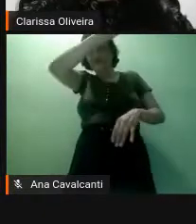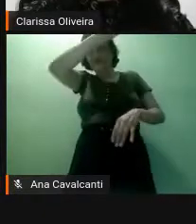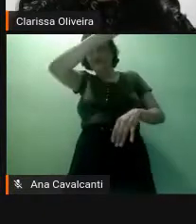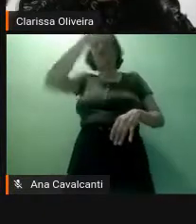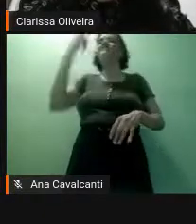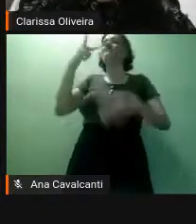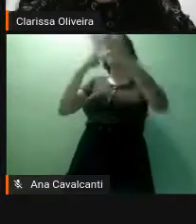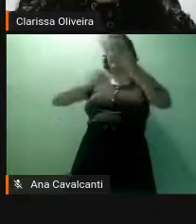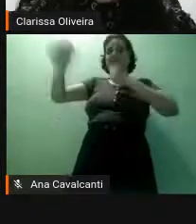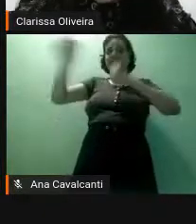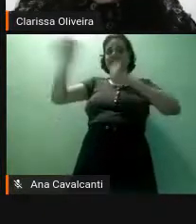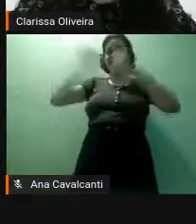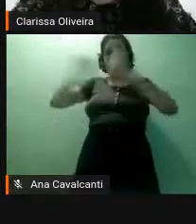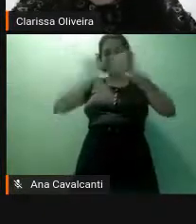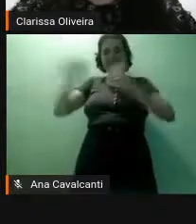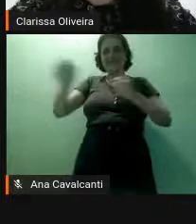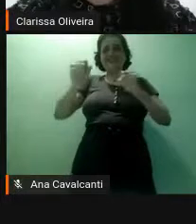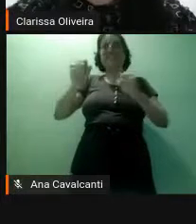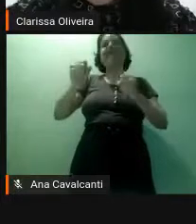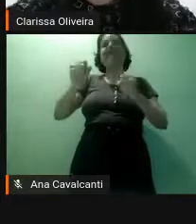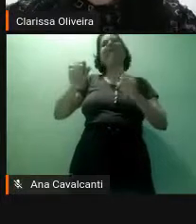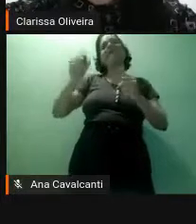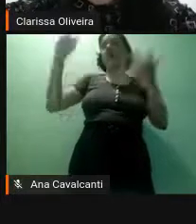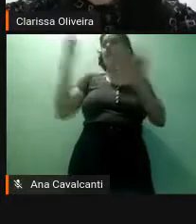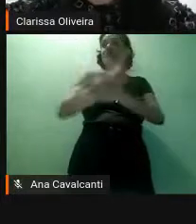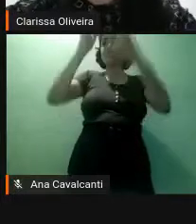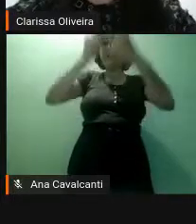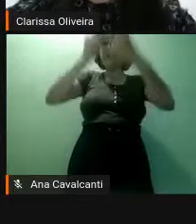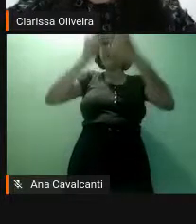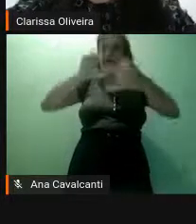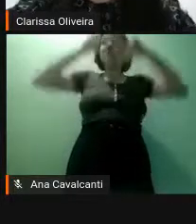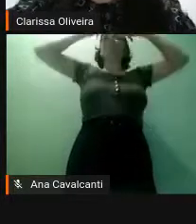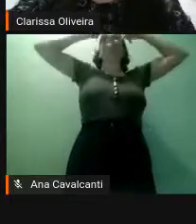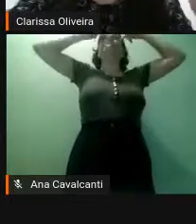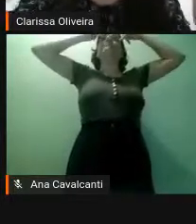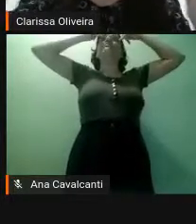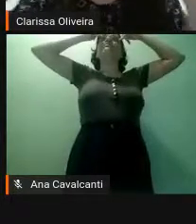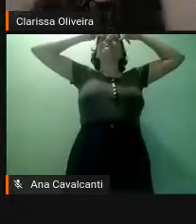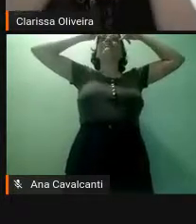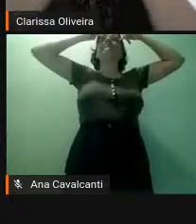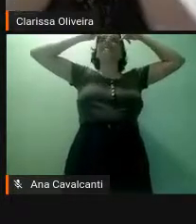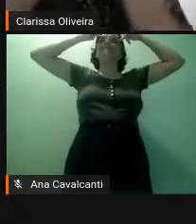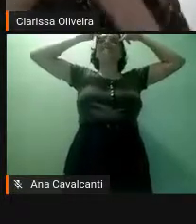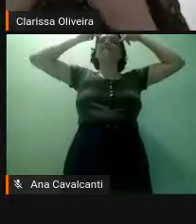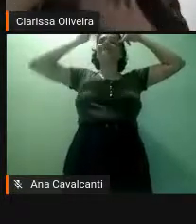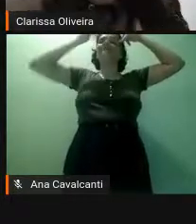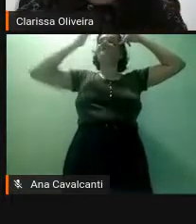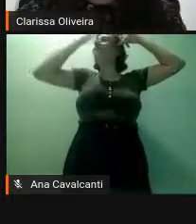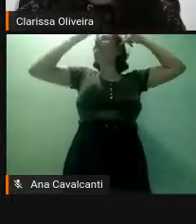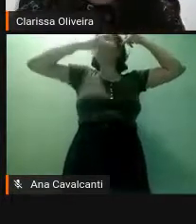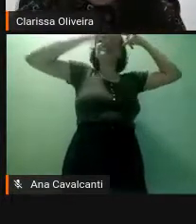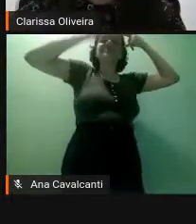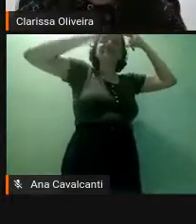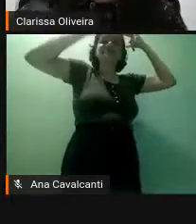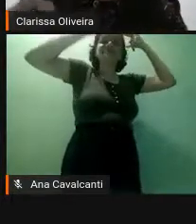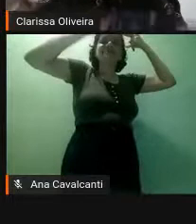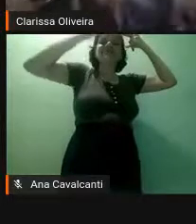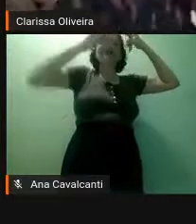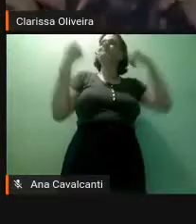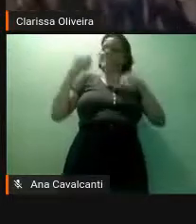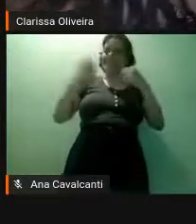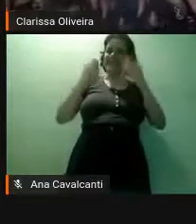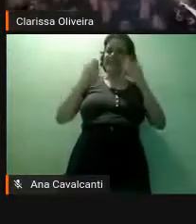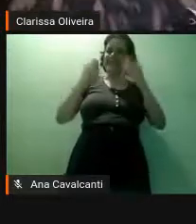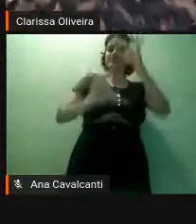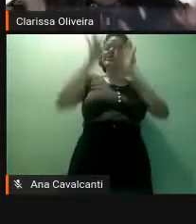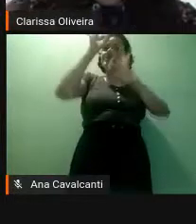foi colocar a máscara, foi bem no olho dele. Ele jogou aqui para cima e ficou meio que cego e teve que ir reorganizando.